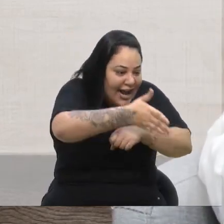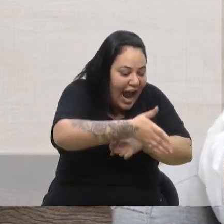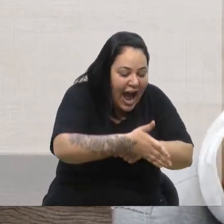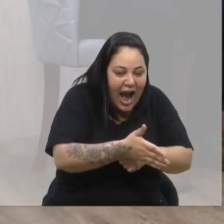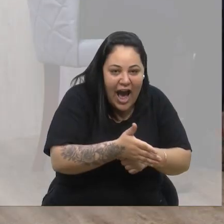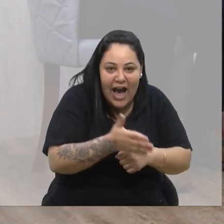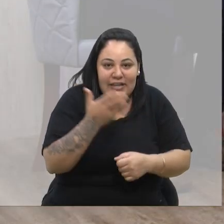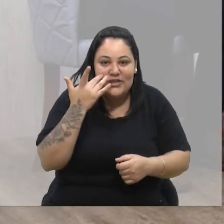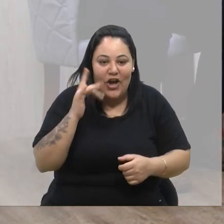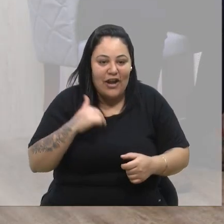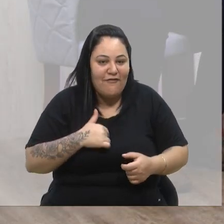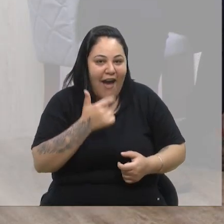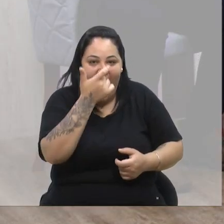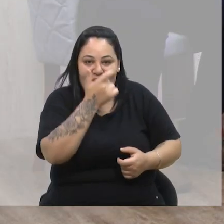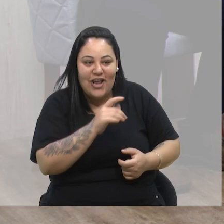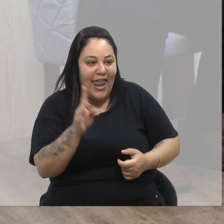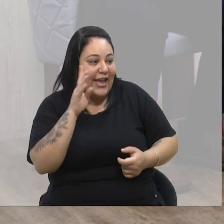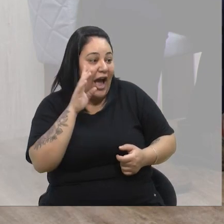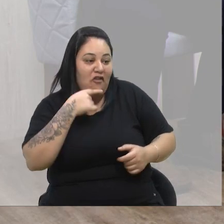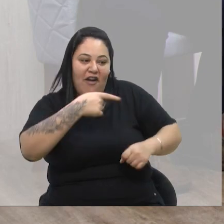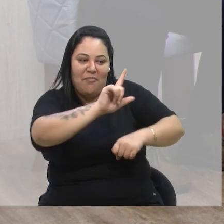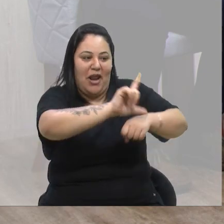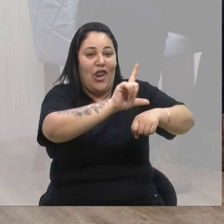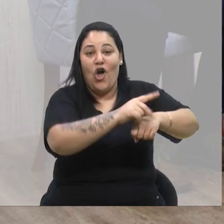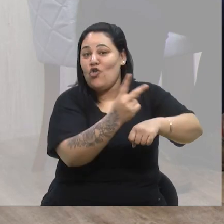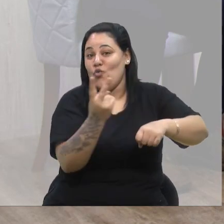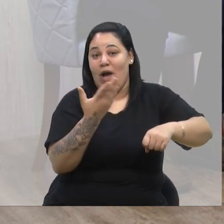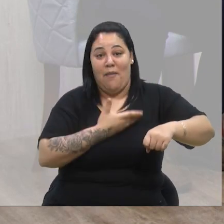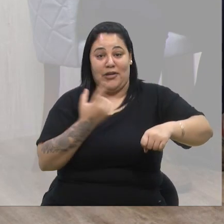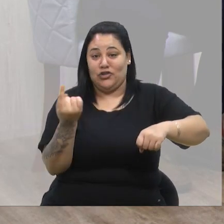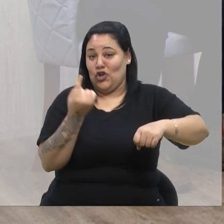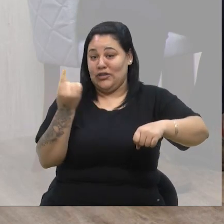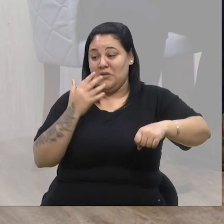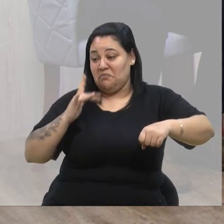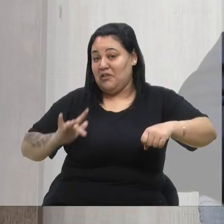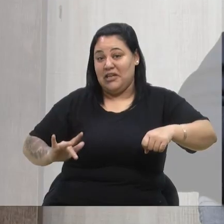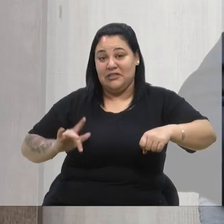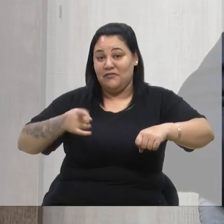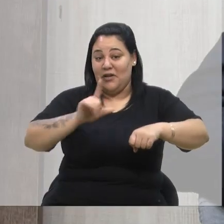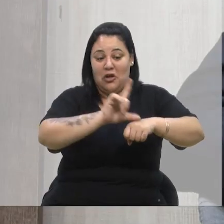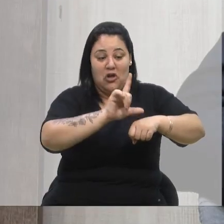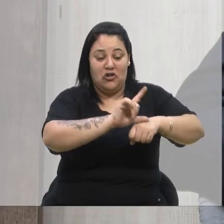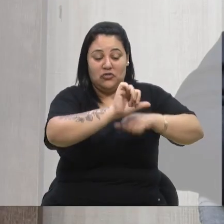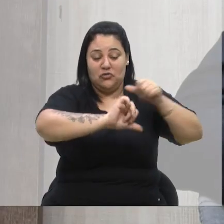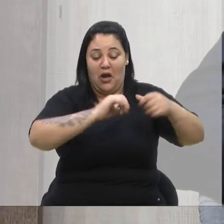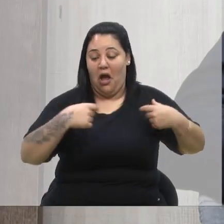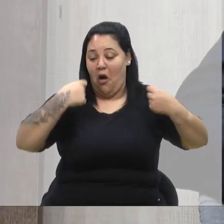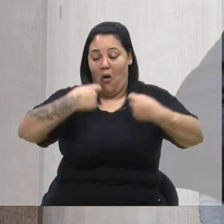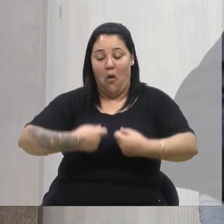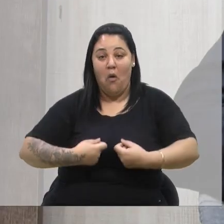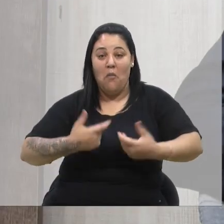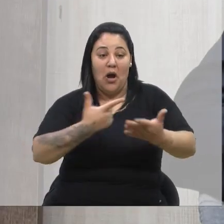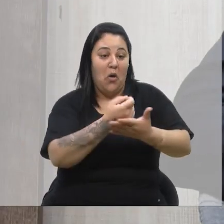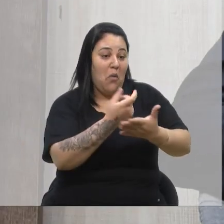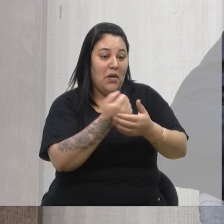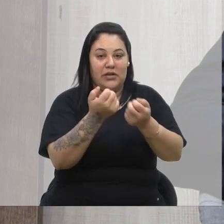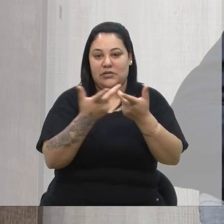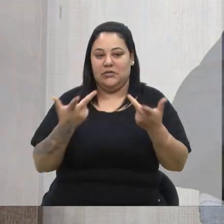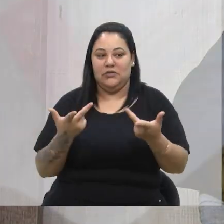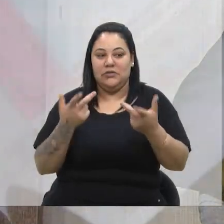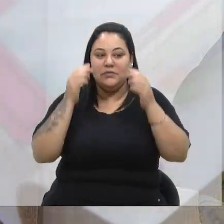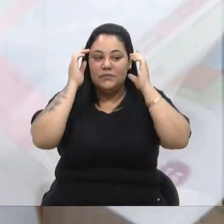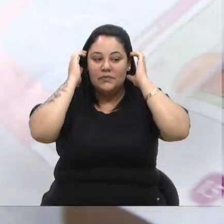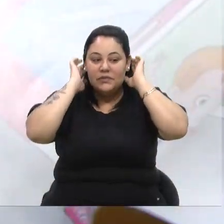máximo irem para a loja e trocar de roupa. Ela está preocupada com a história em si. Isso. Nós temos, digamos assim, seguindo um